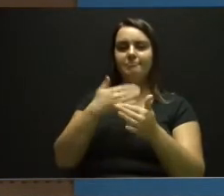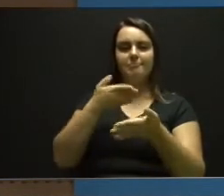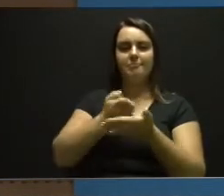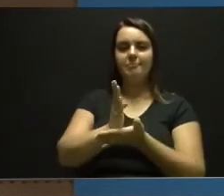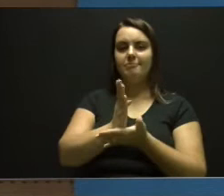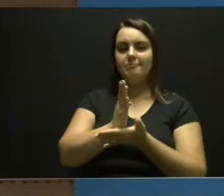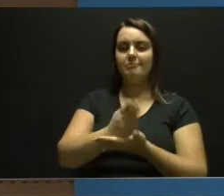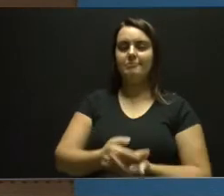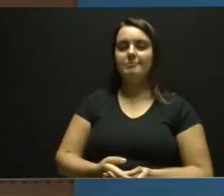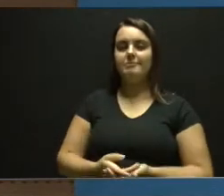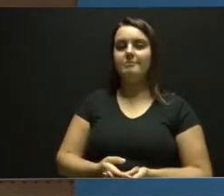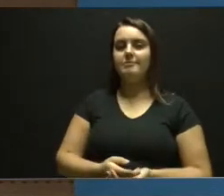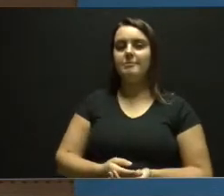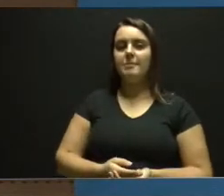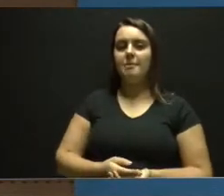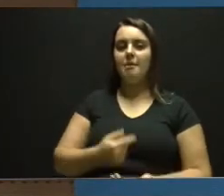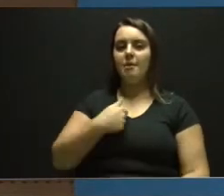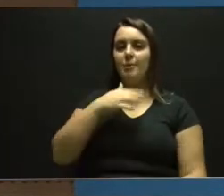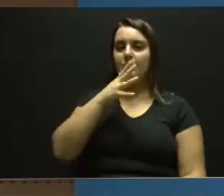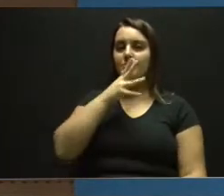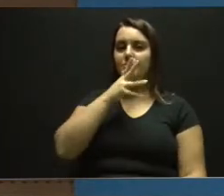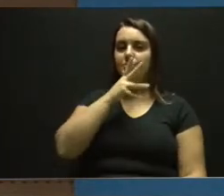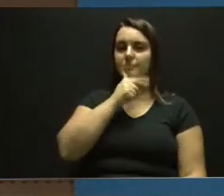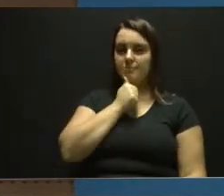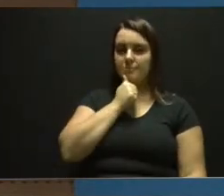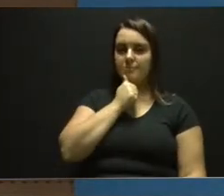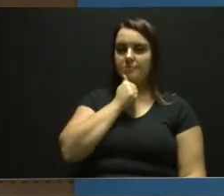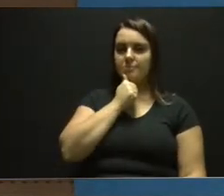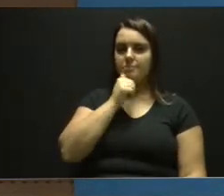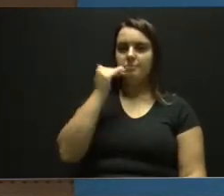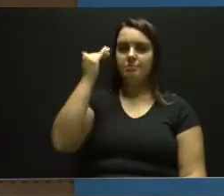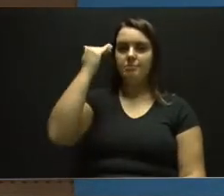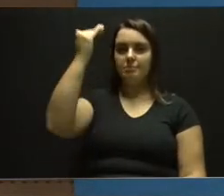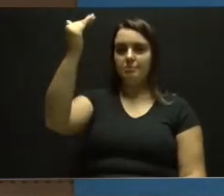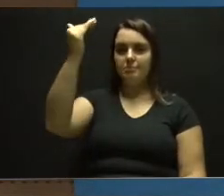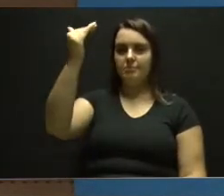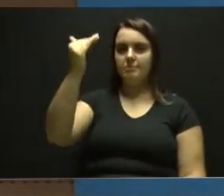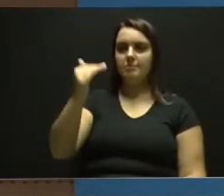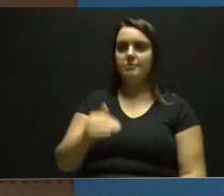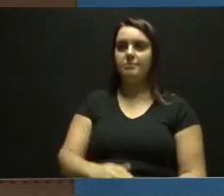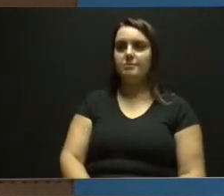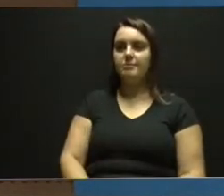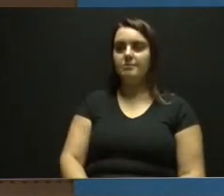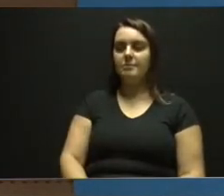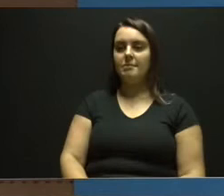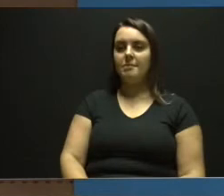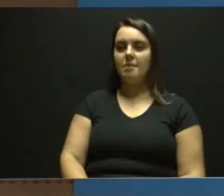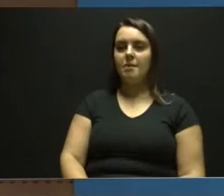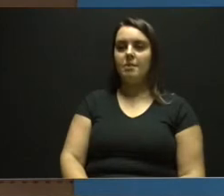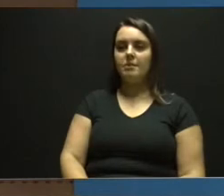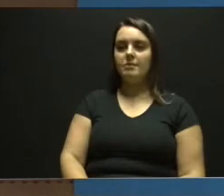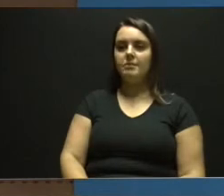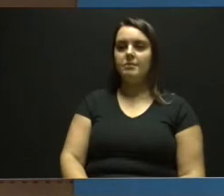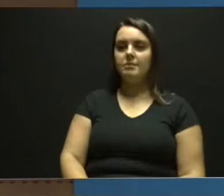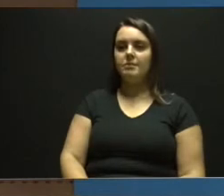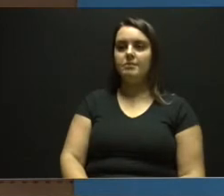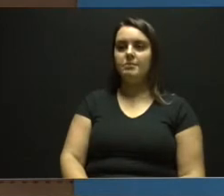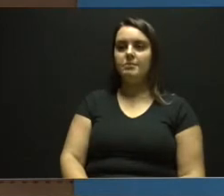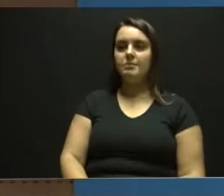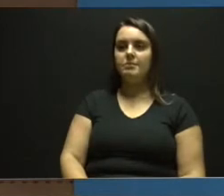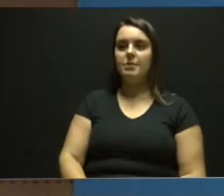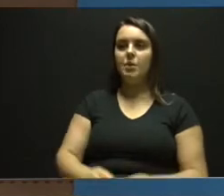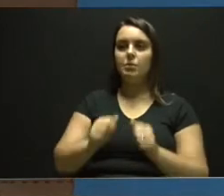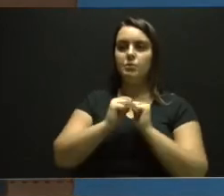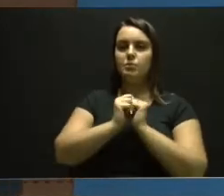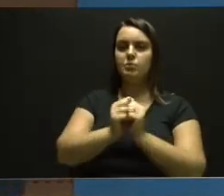fi sabe demorei para me informar porque eu gostava de samba só do teatro gostava de representar gostava de estar junto do povo